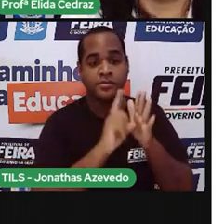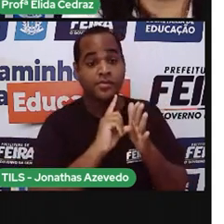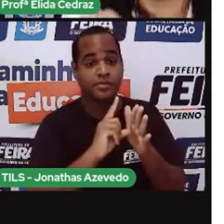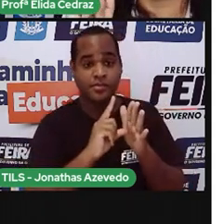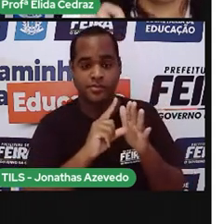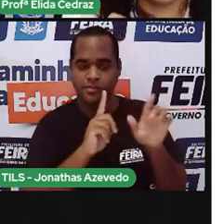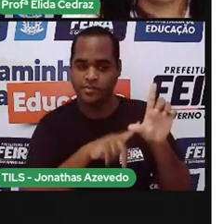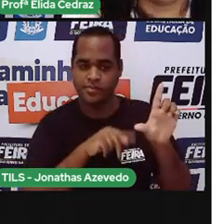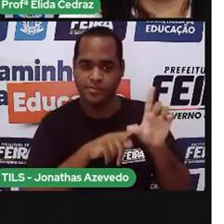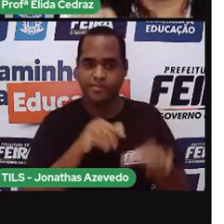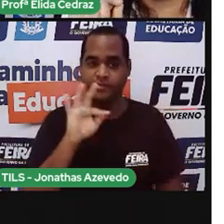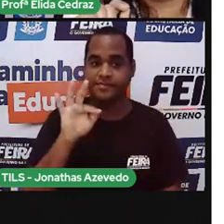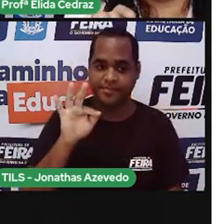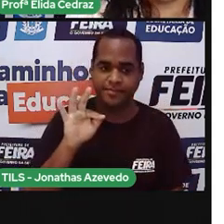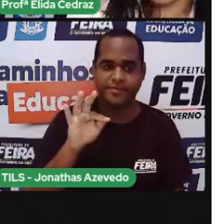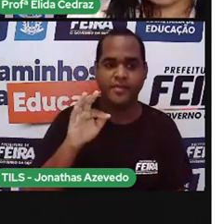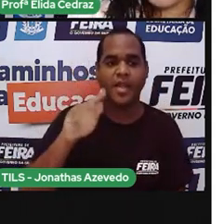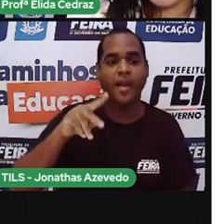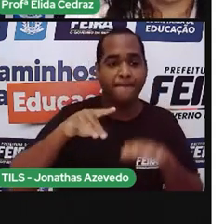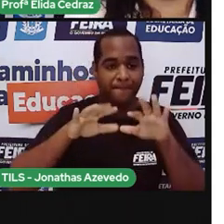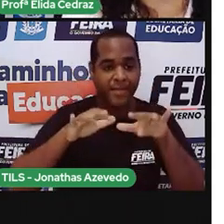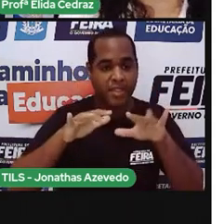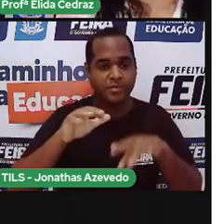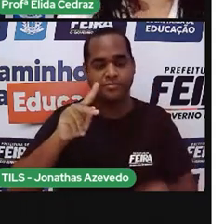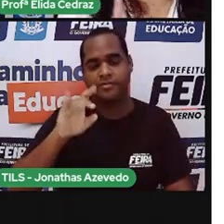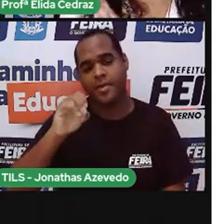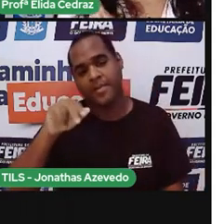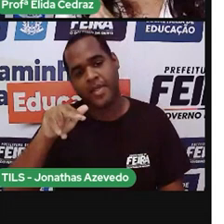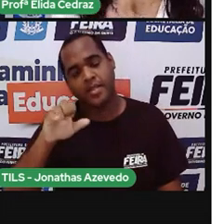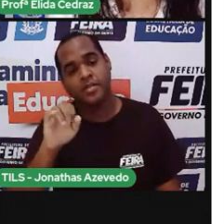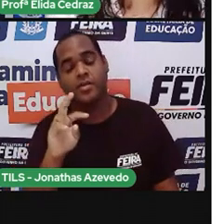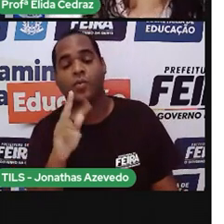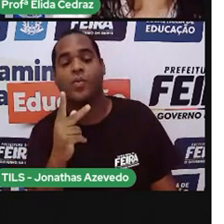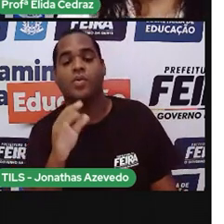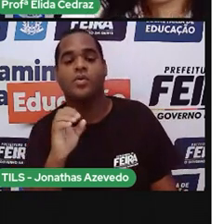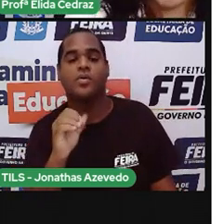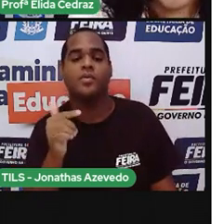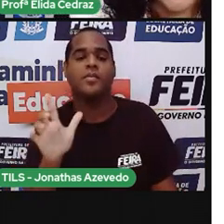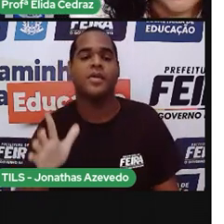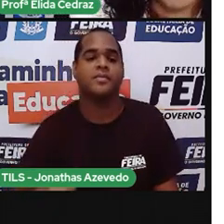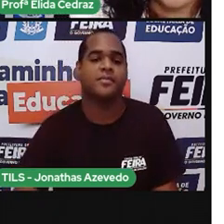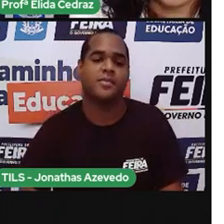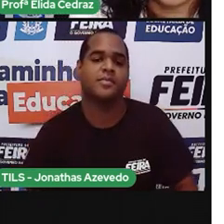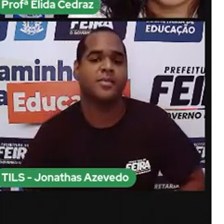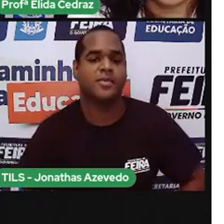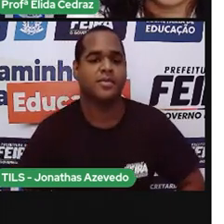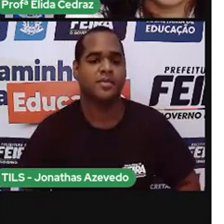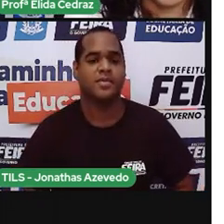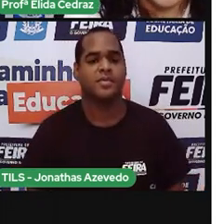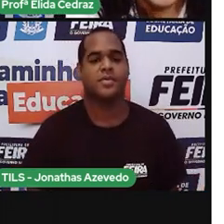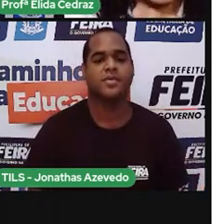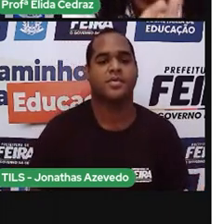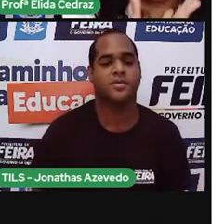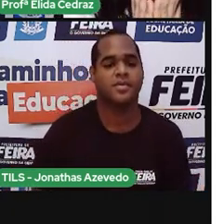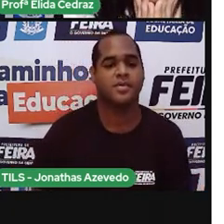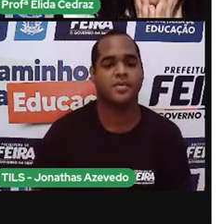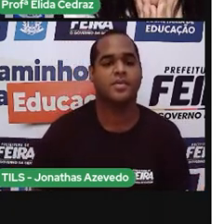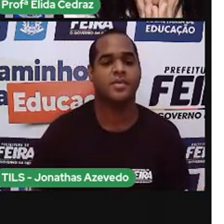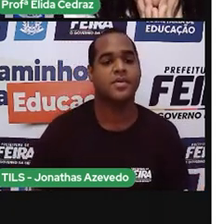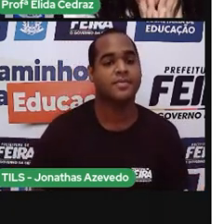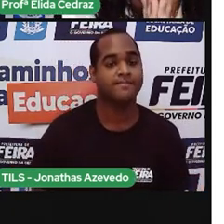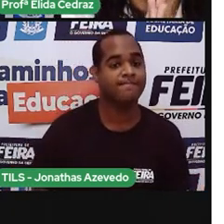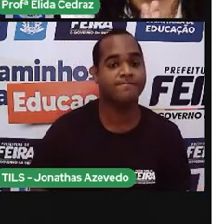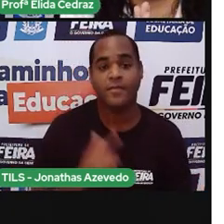S pianinho e pizzaria quem agora qual a próxima palavra ai